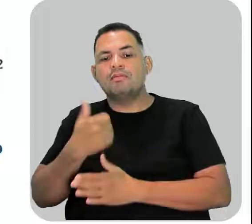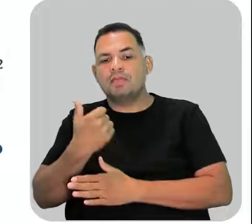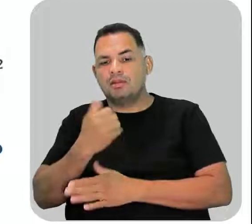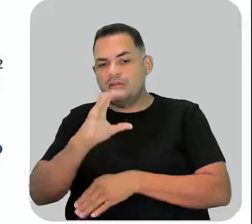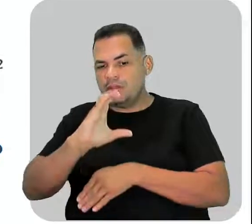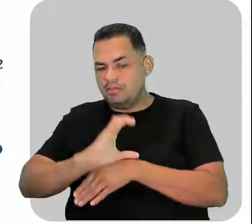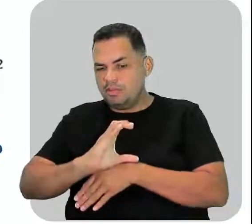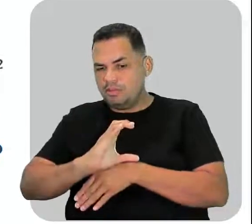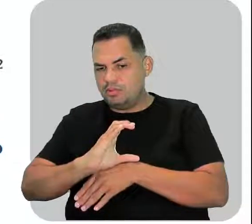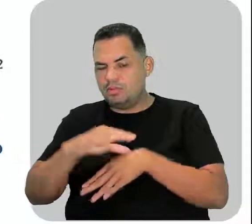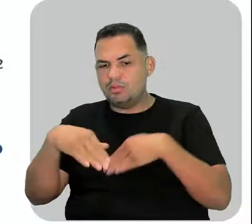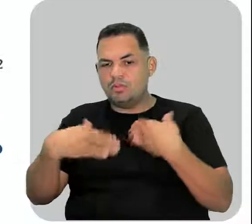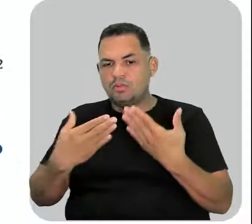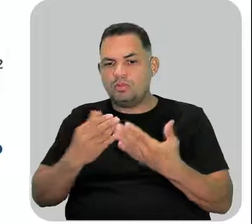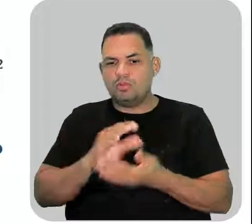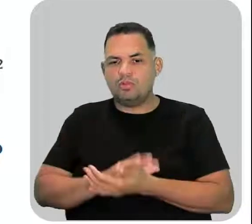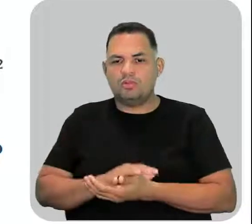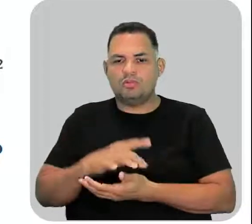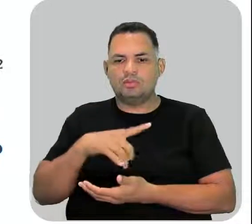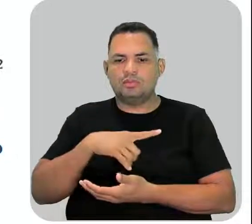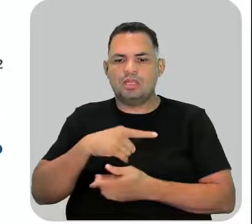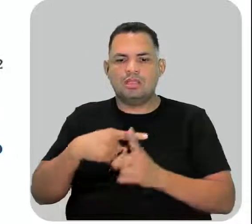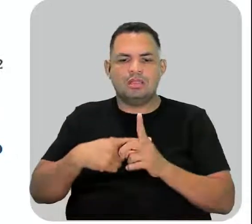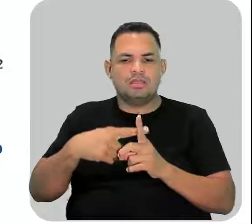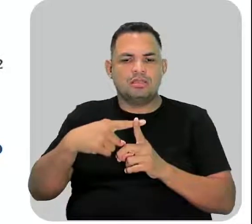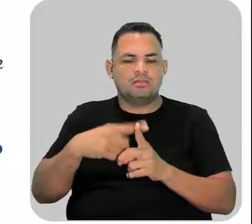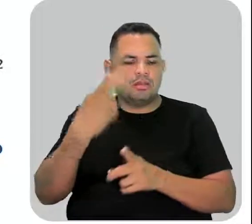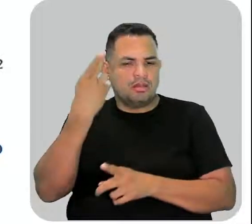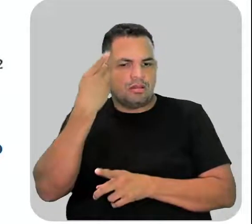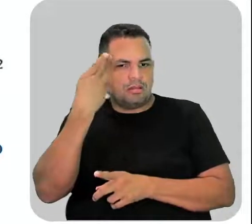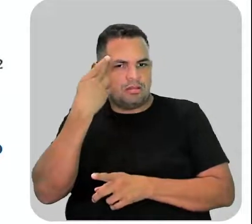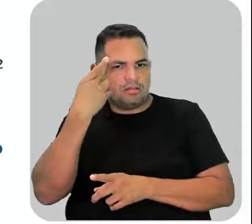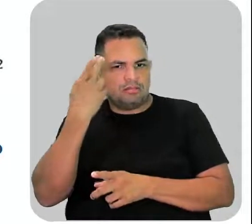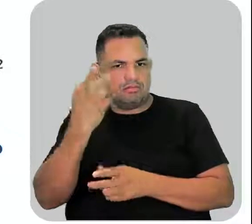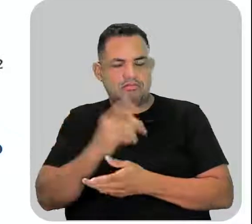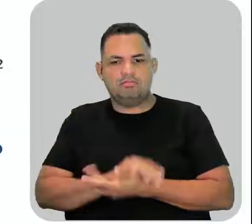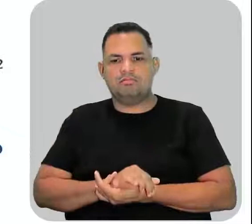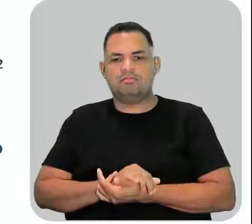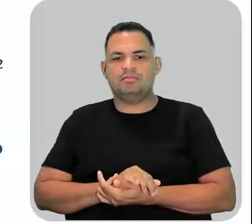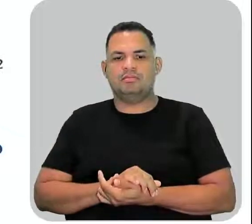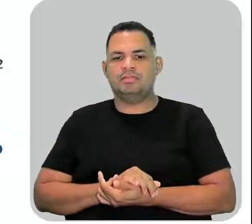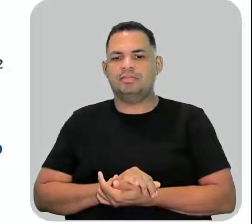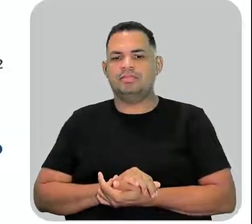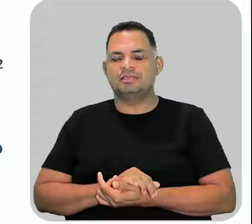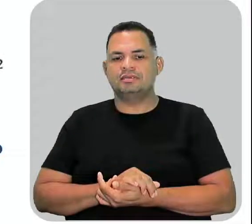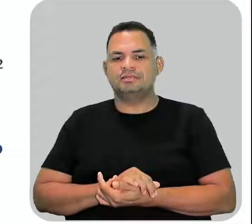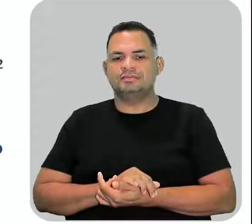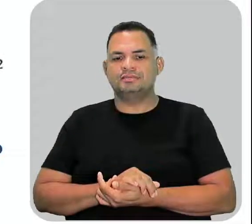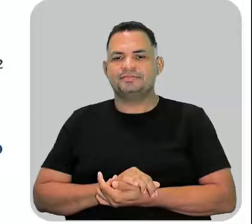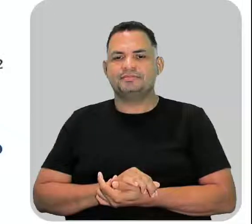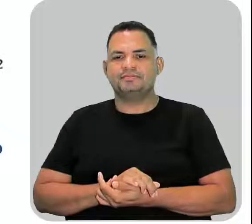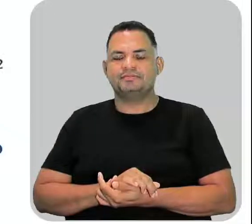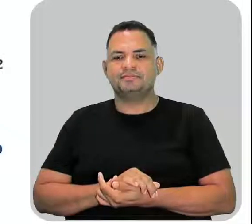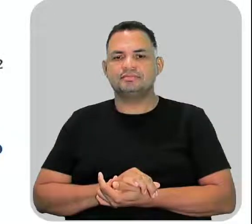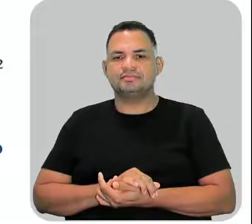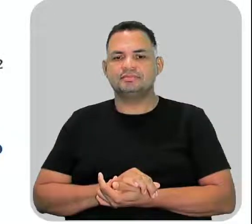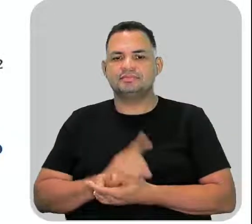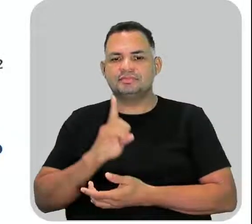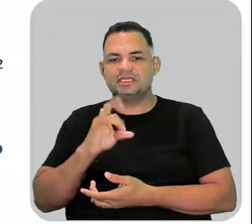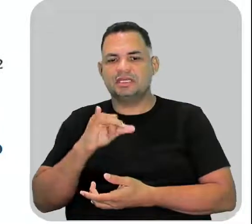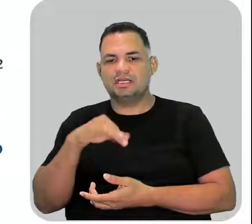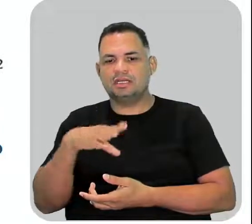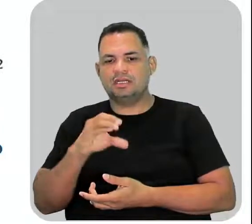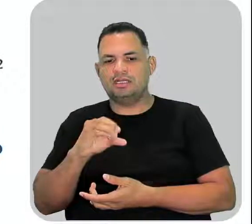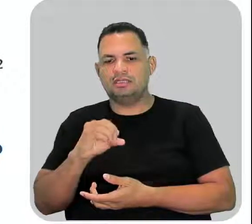tá? Quando a gente trabalha em temperatura normal e também sem ser em dienos conjugados,